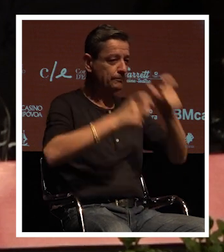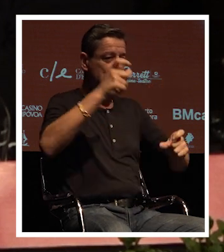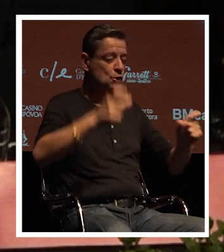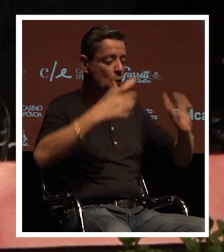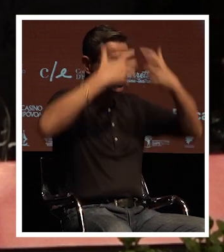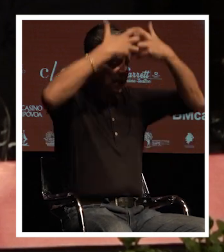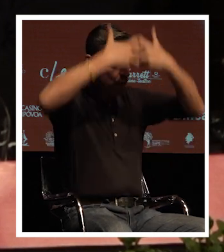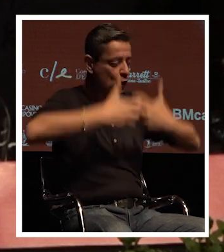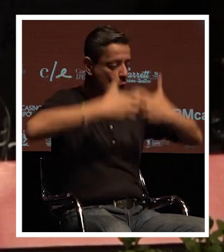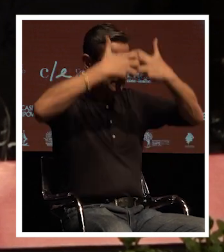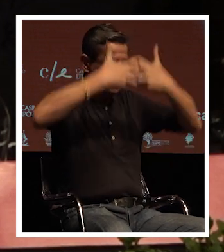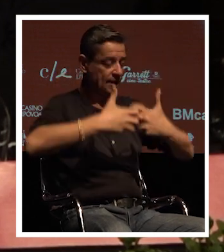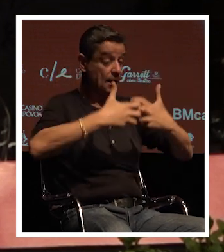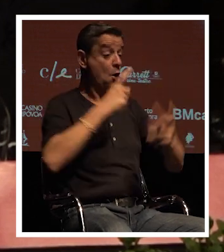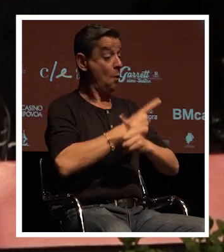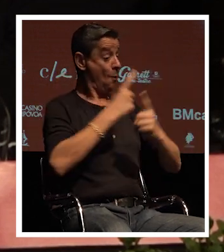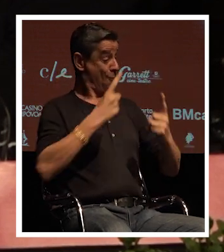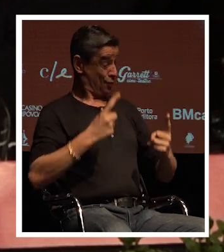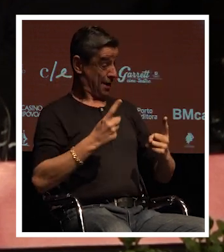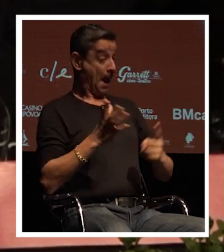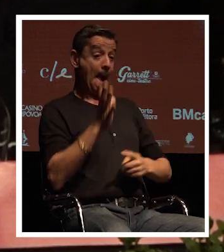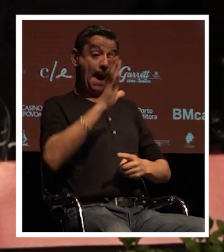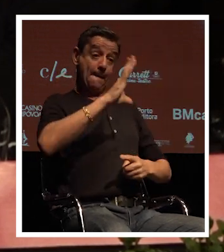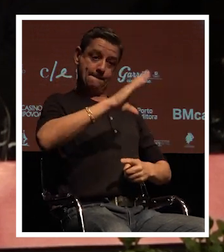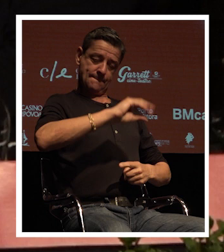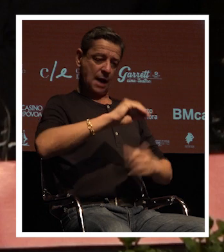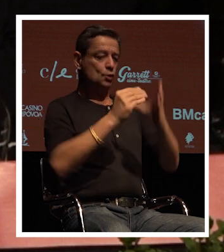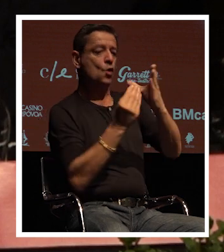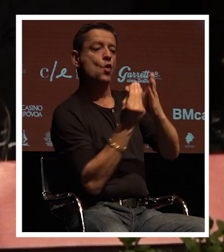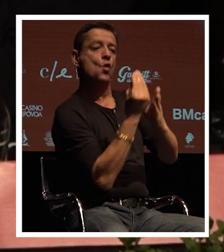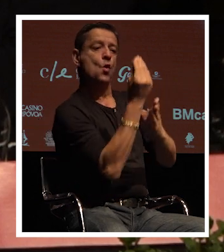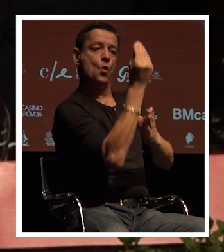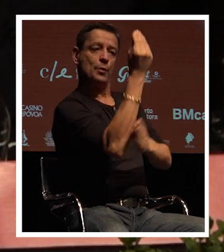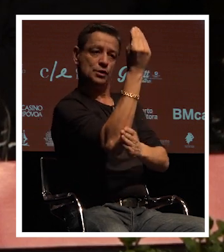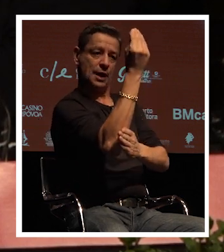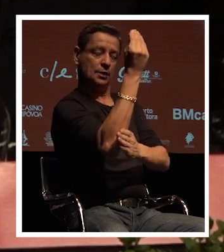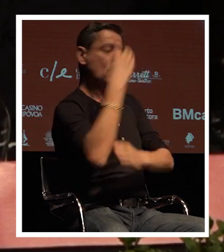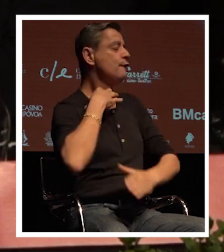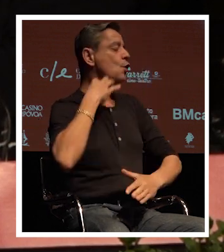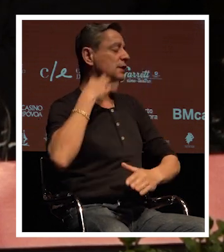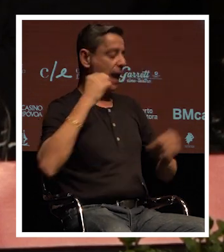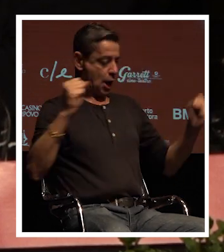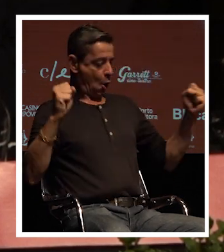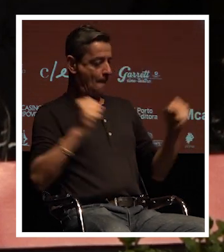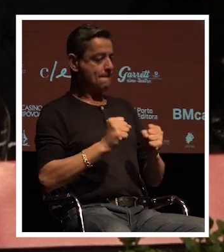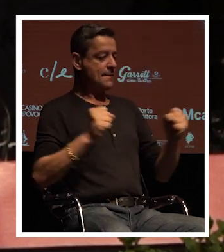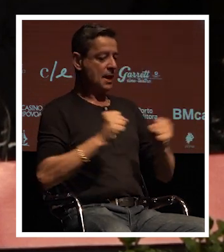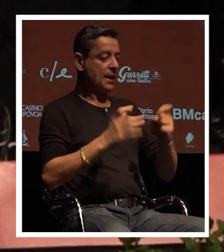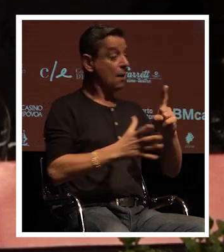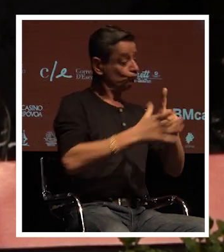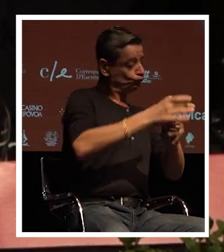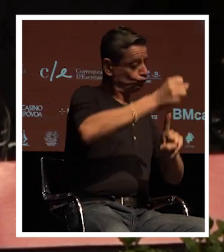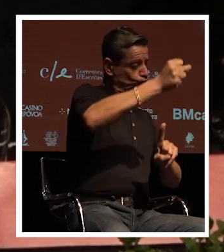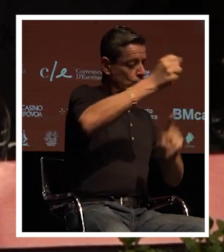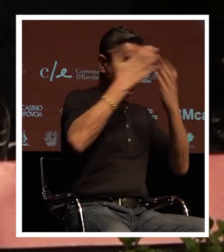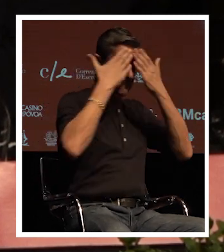dúvida porque se não formos mais do que o objeto involuntário do medo como se a conquista da Democracia